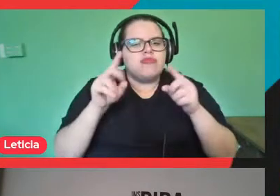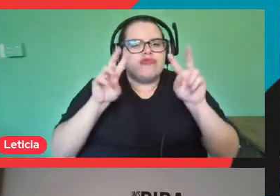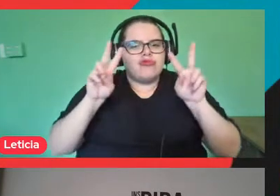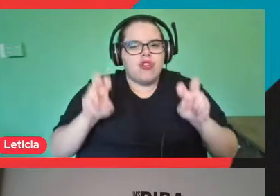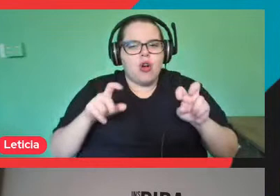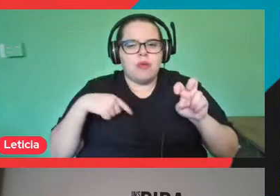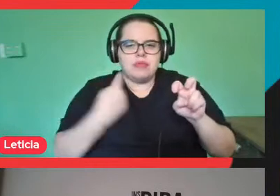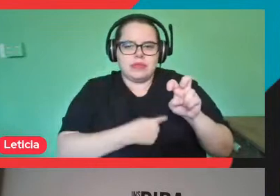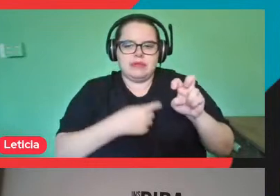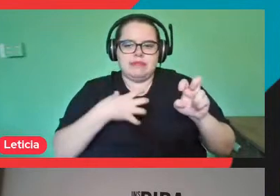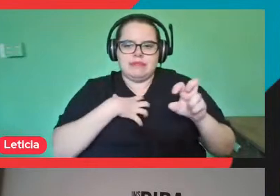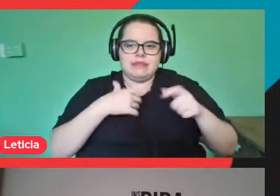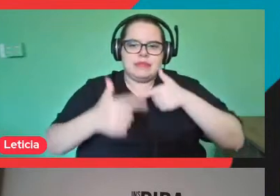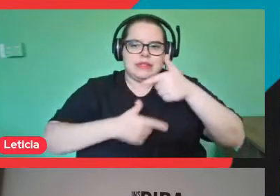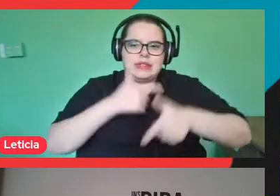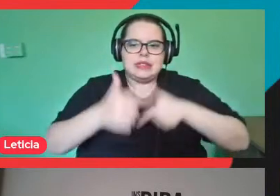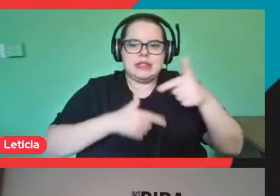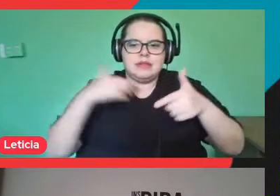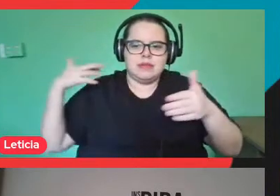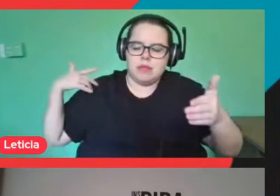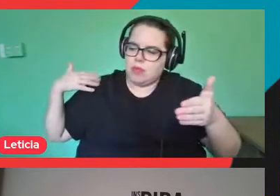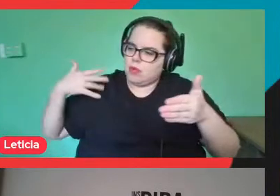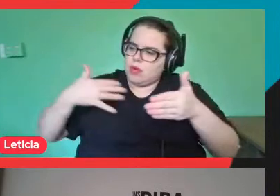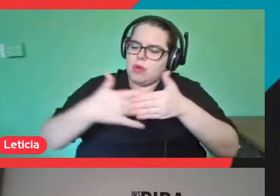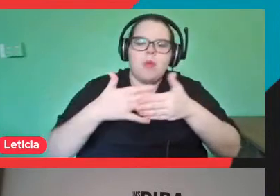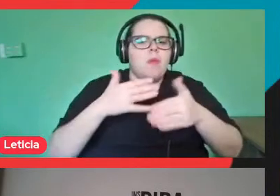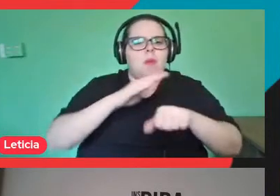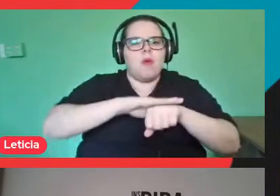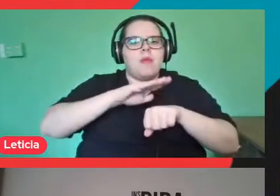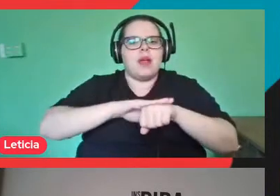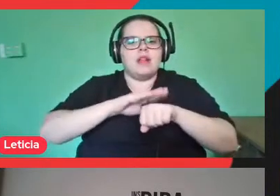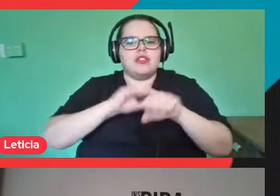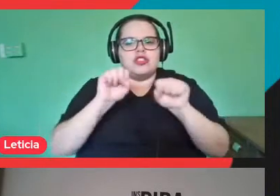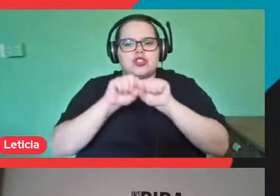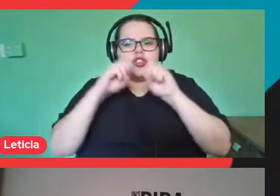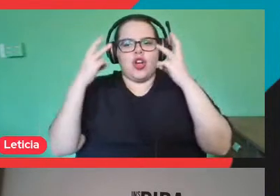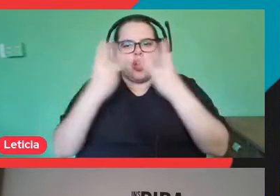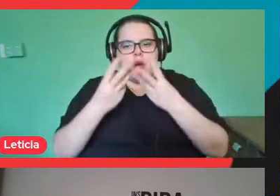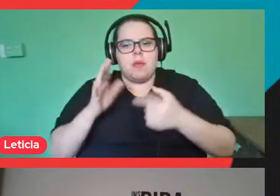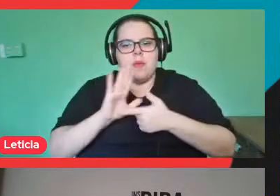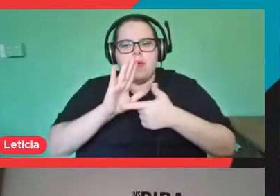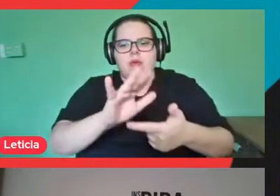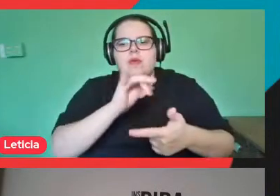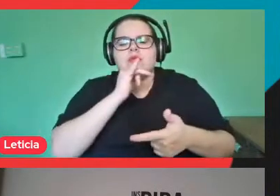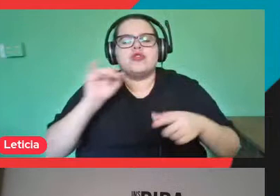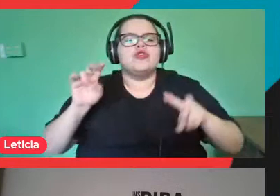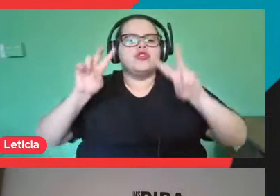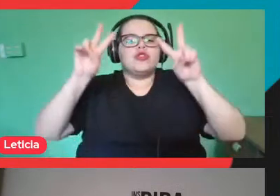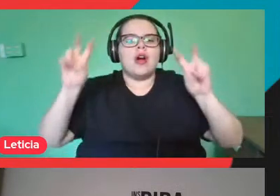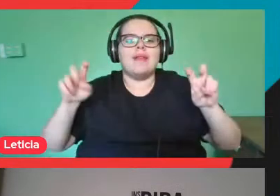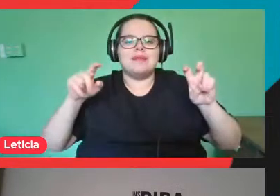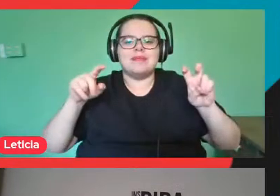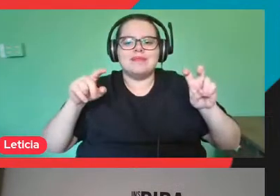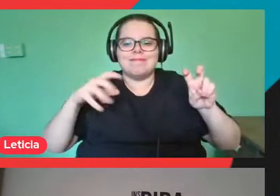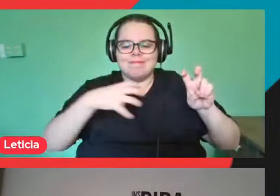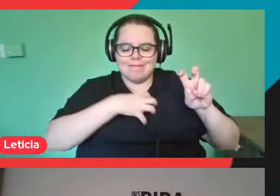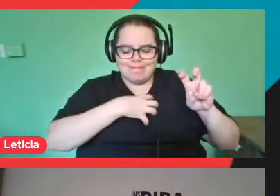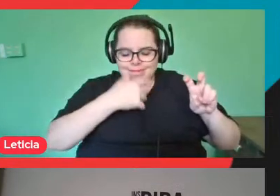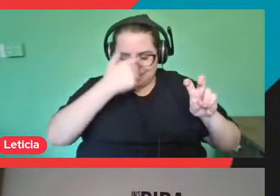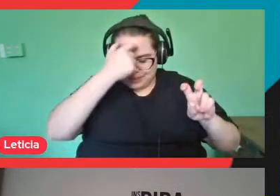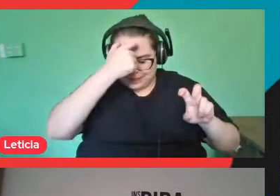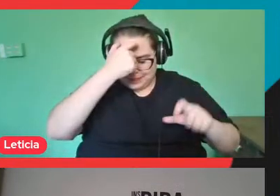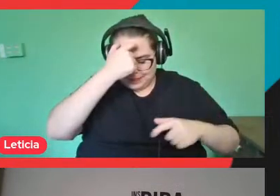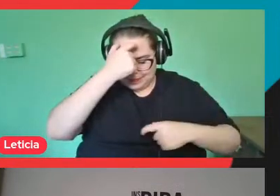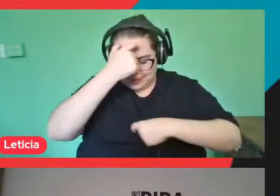que a gente aborda e trabalha durante o nosso momento de workshop, né? Que fala muito: até você se tornar consciente,